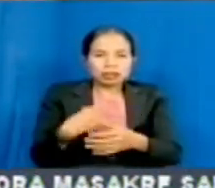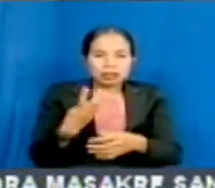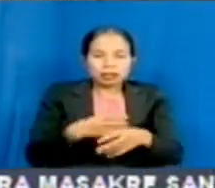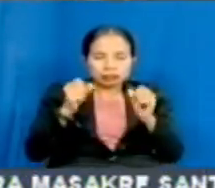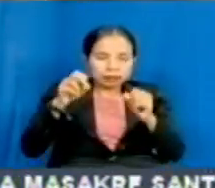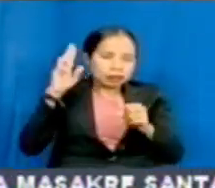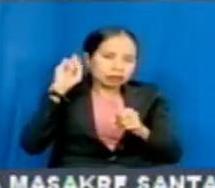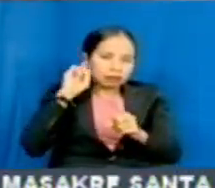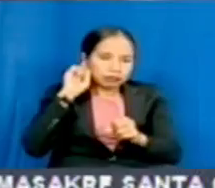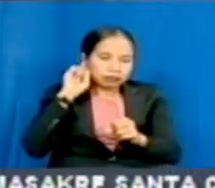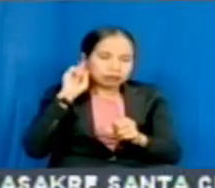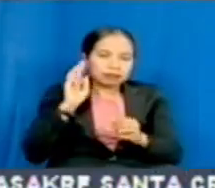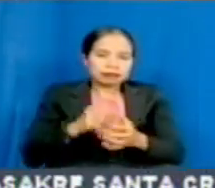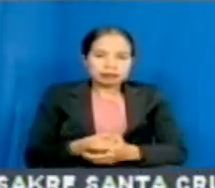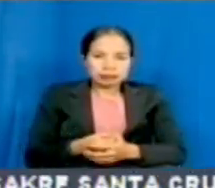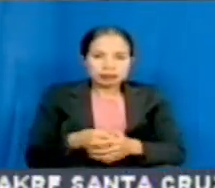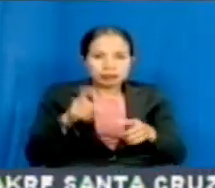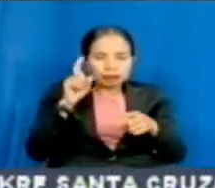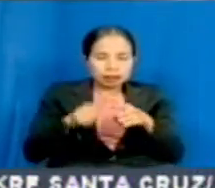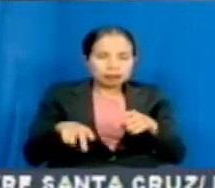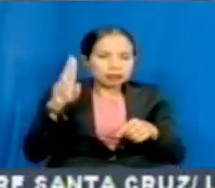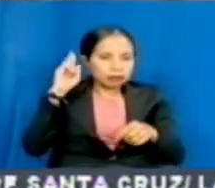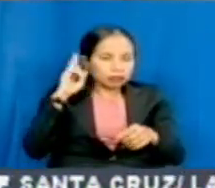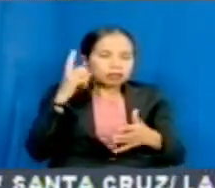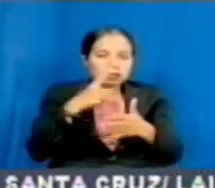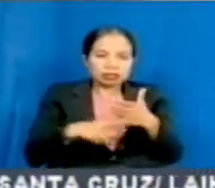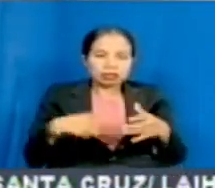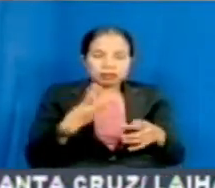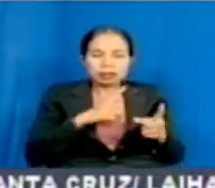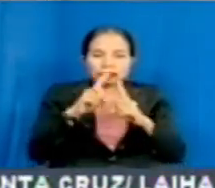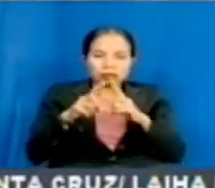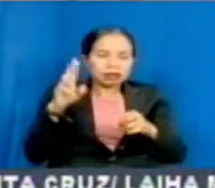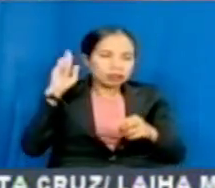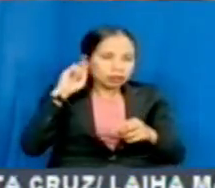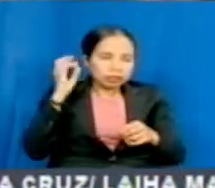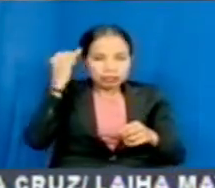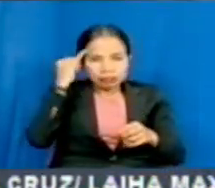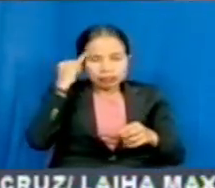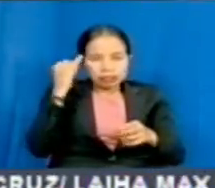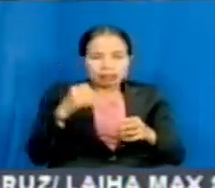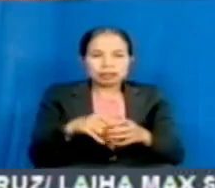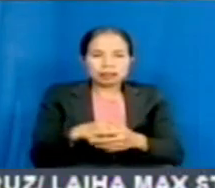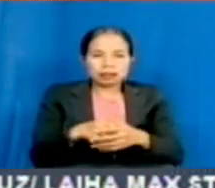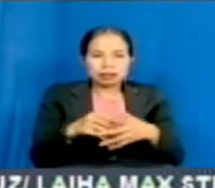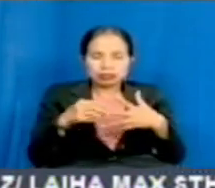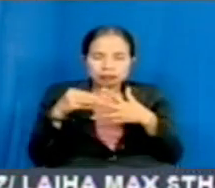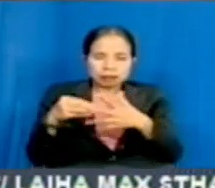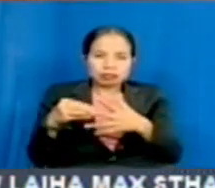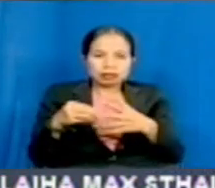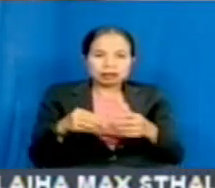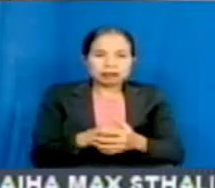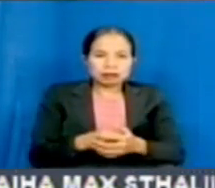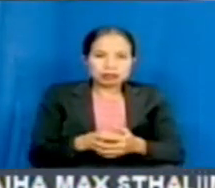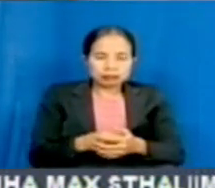bele rona malo. Ita bele rona malo, saída maquita qual é, rona malo, porque ideia né comum, isso